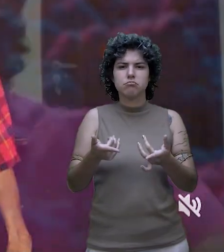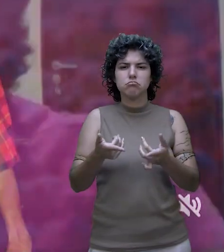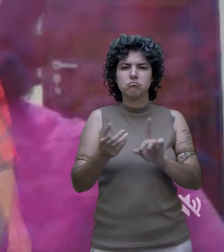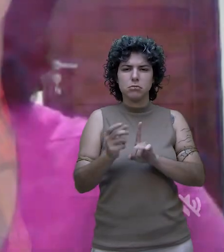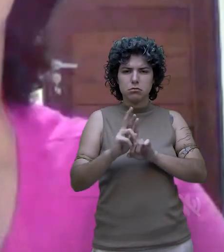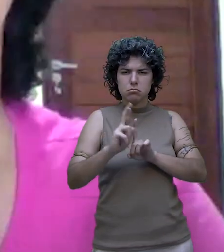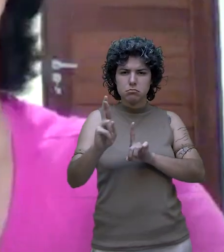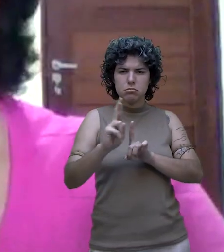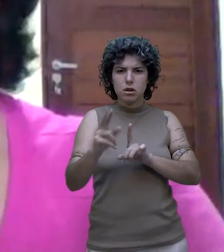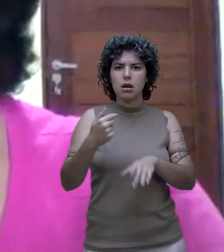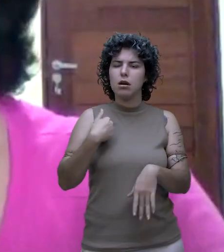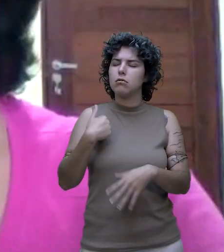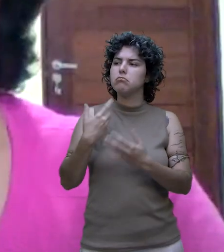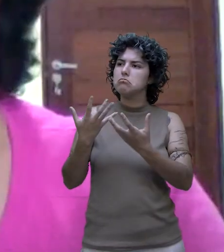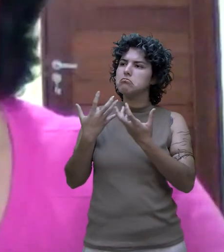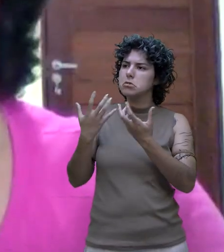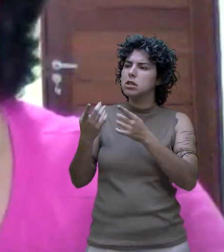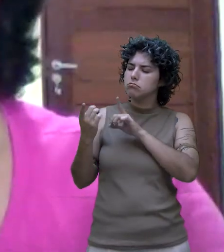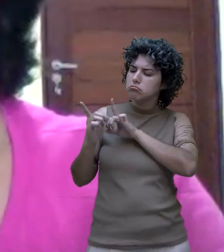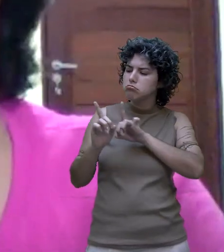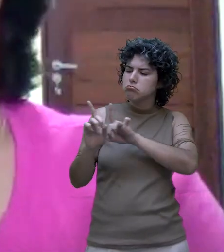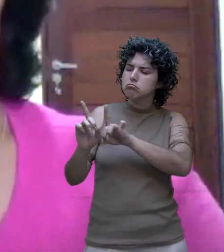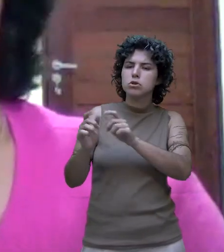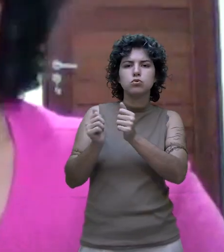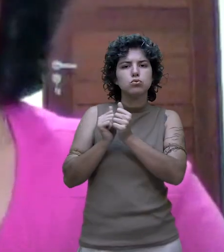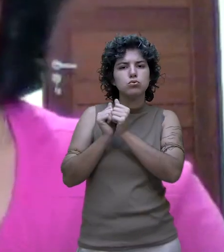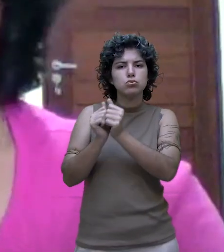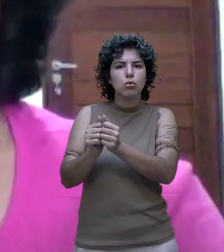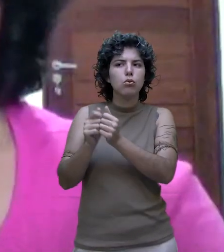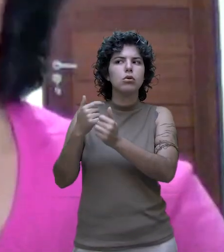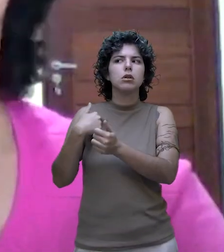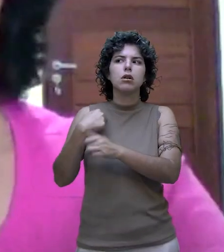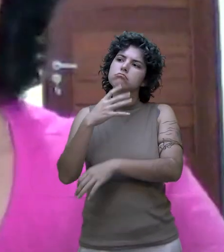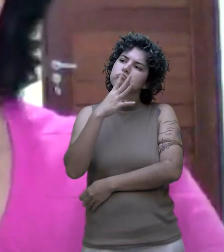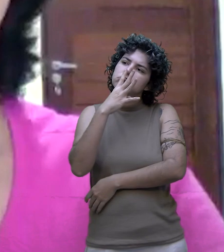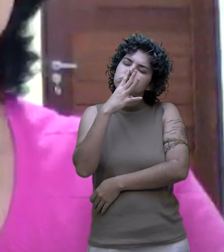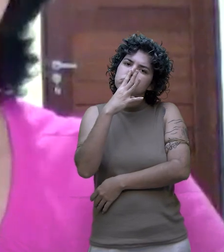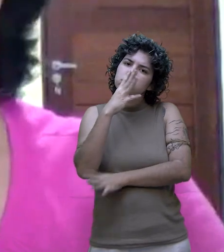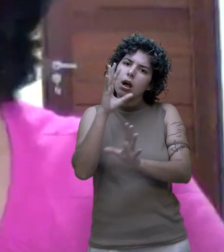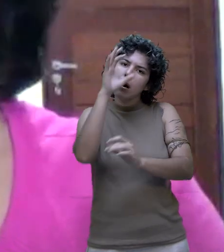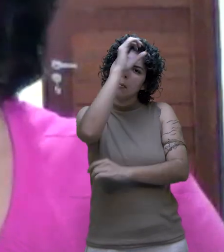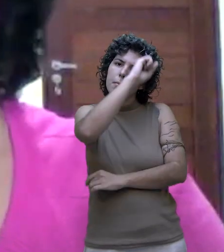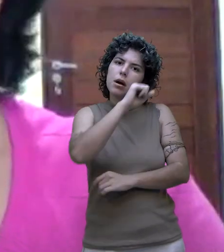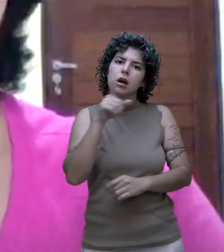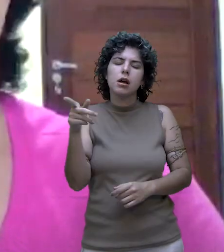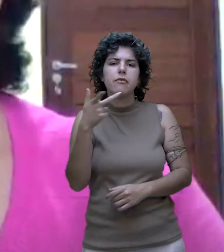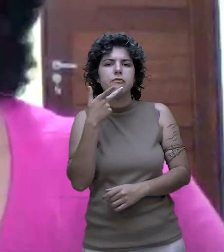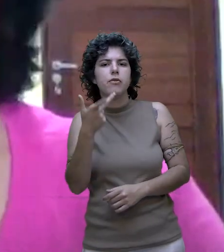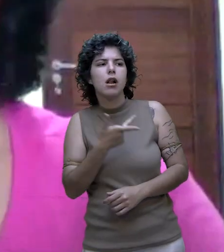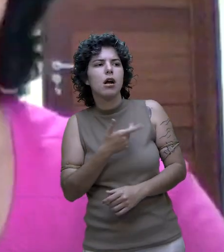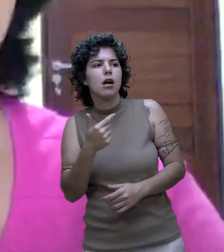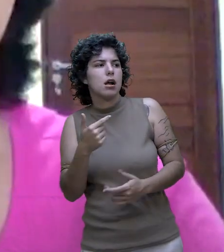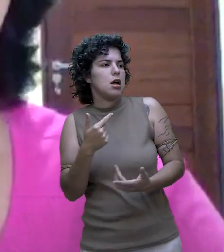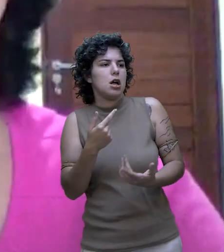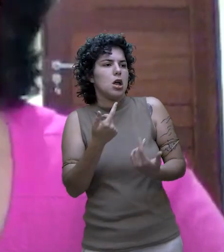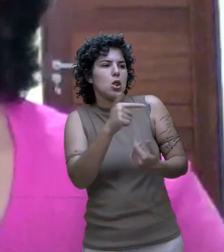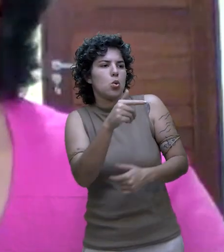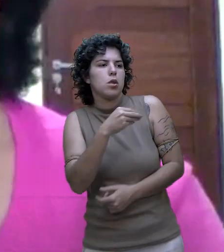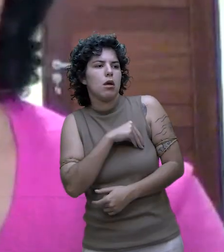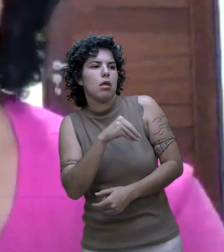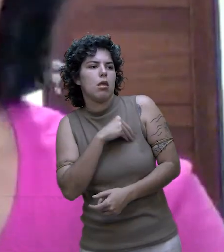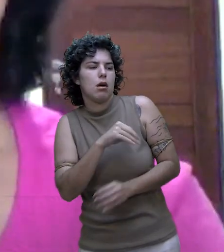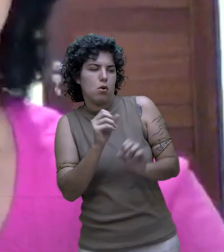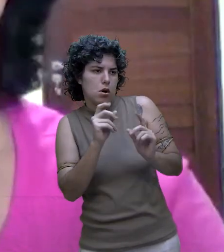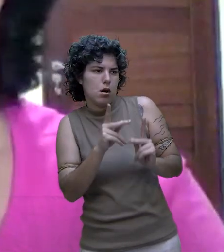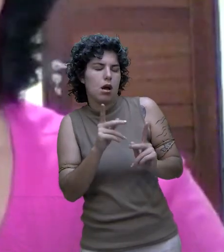para eu aprender como é na prática dirigir. E aí ele dizia, não tem cachê, não tem dinheiro, não tem nada. Eu dizia, não tem problema, eu